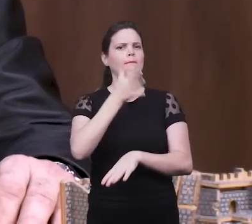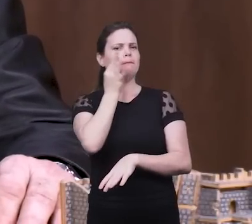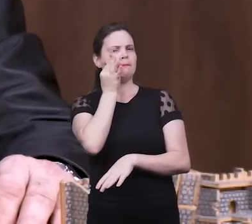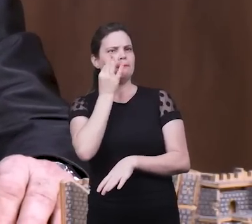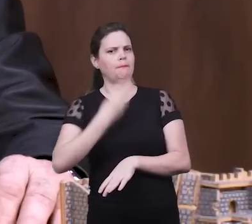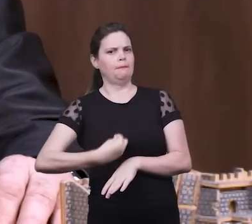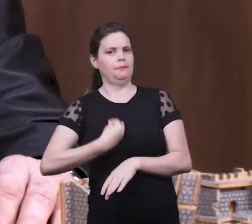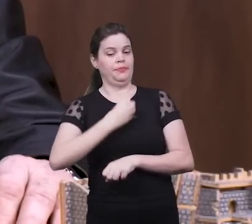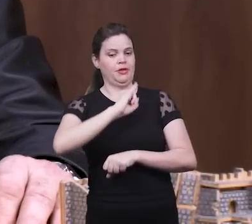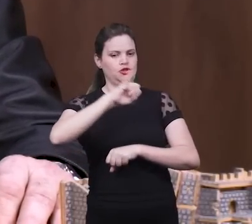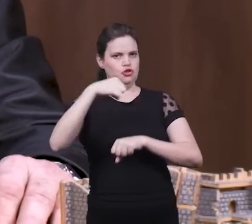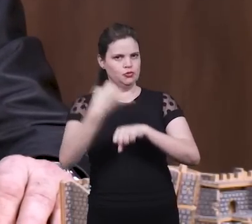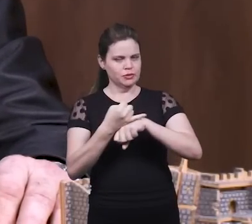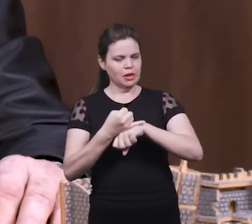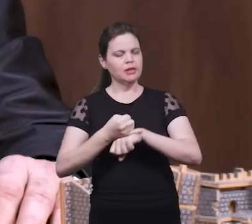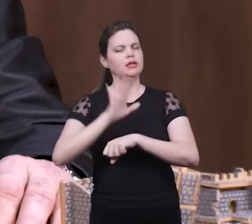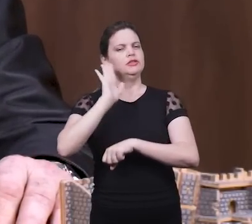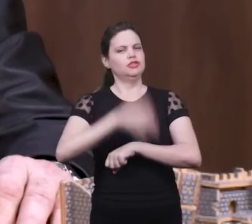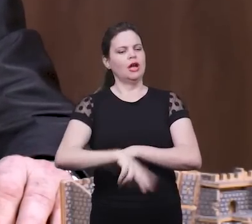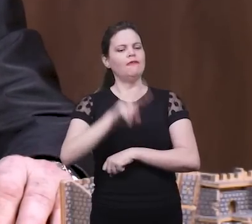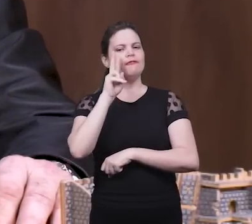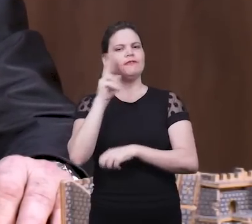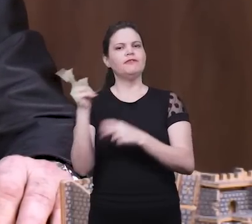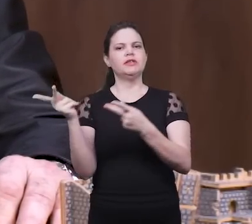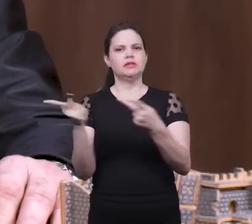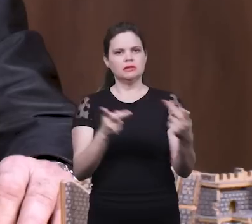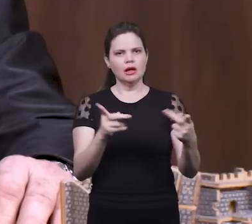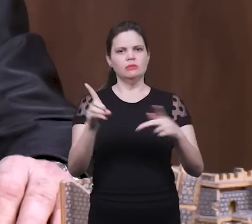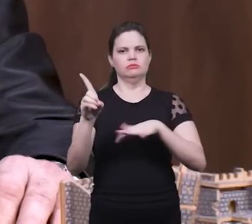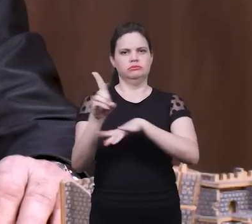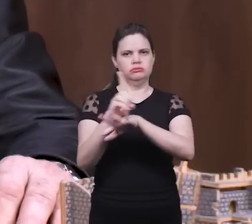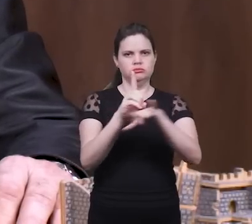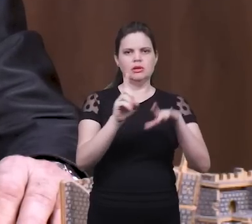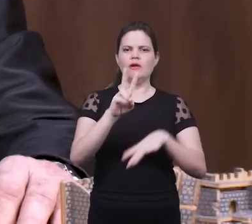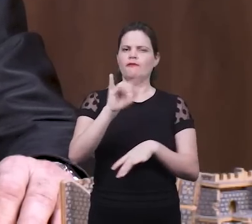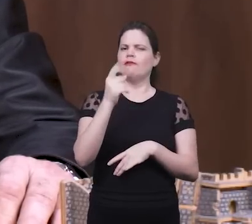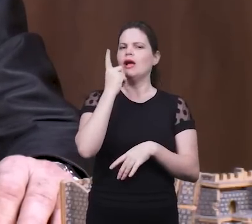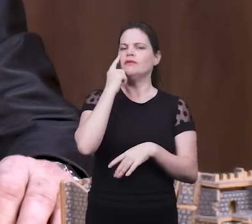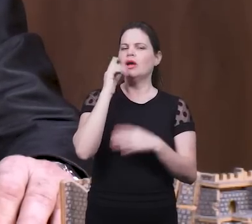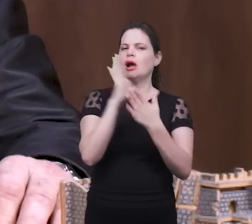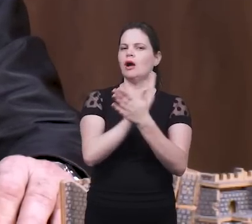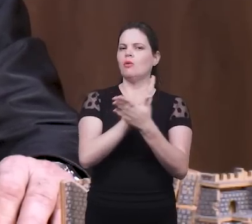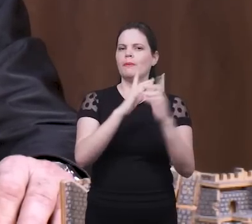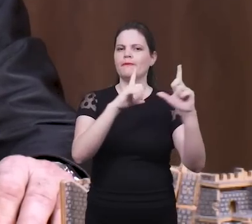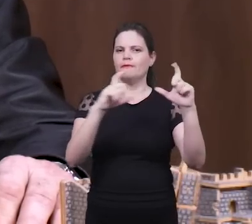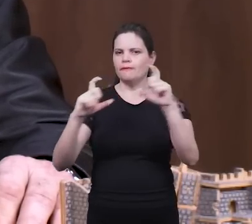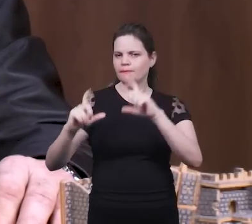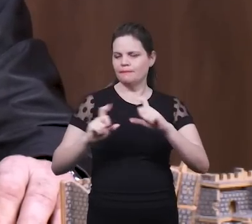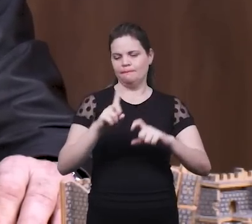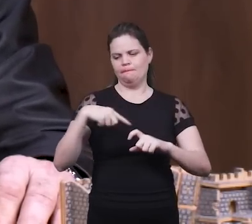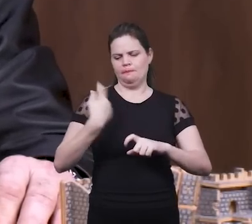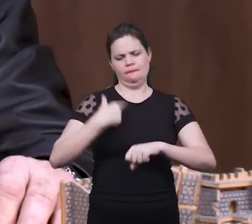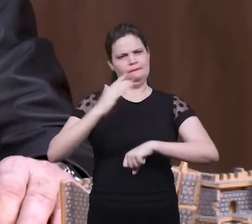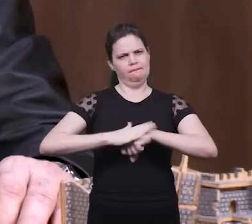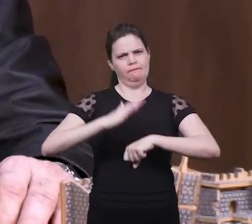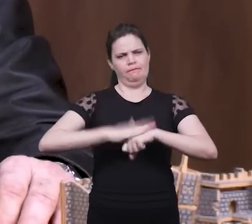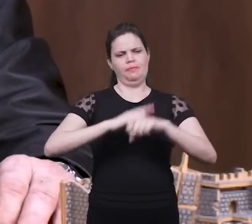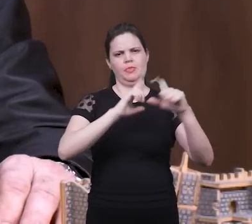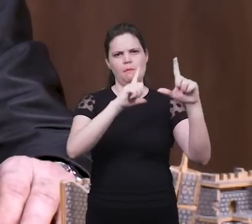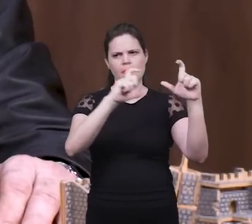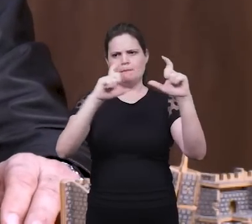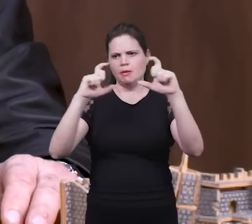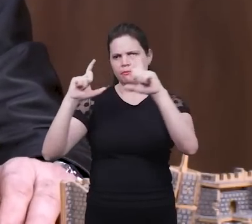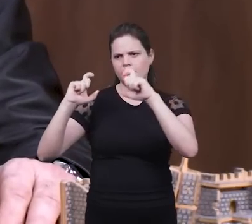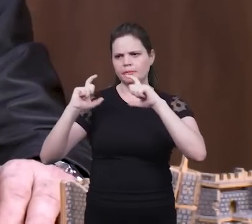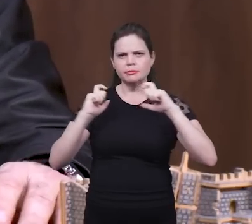Jerusalém, visitamos o tanque. Vocês vão ver muitas imagens aí, essas imagens nós mesmos